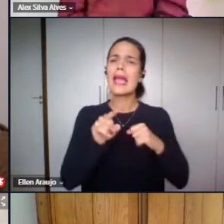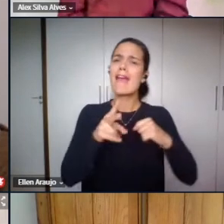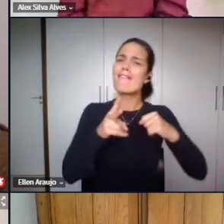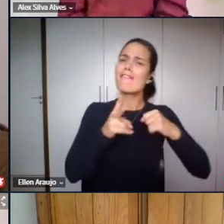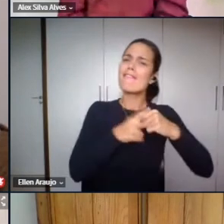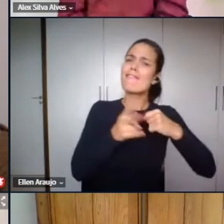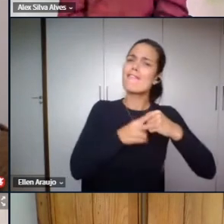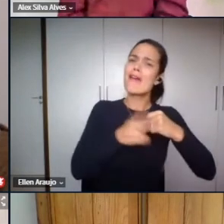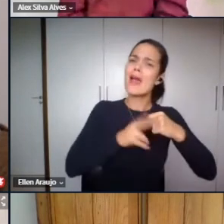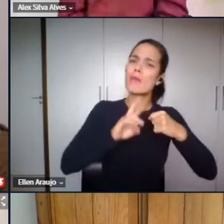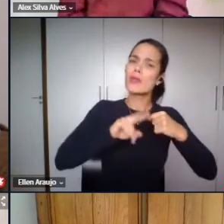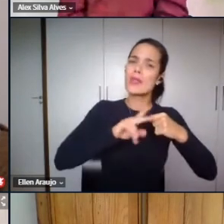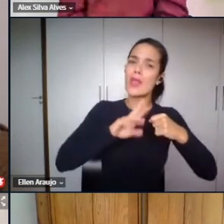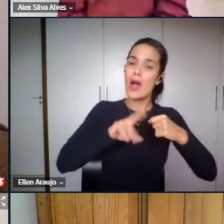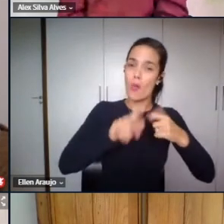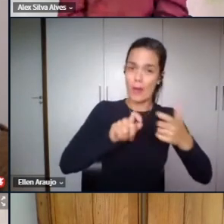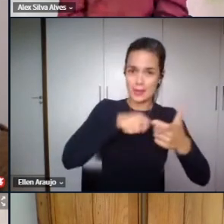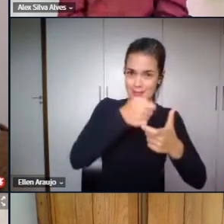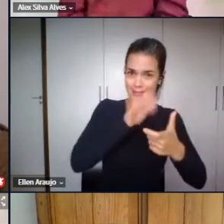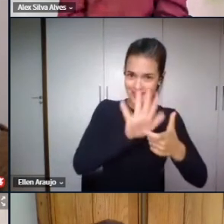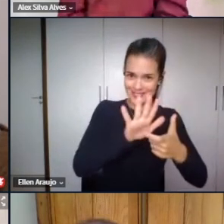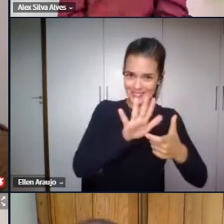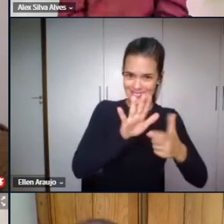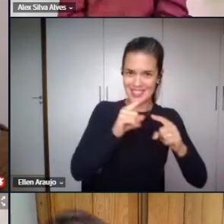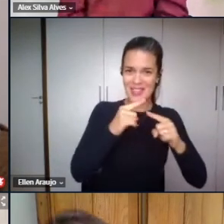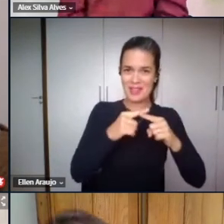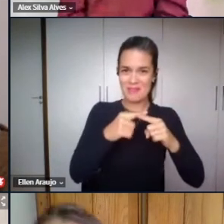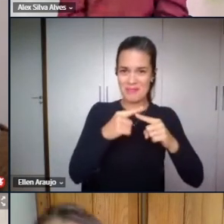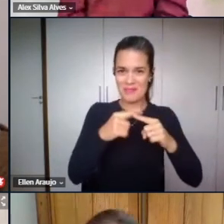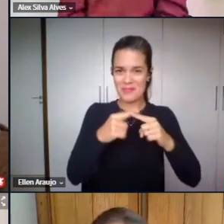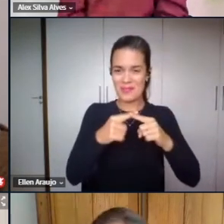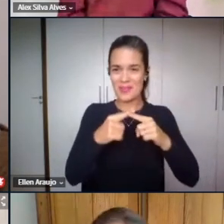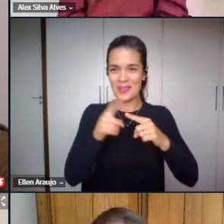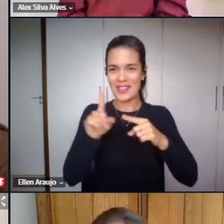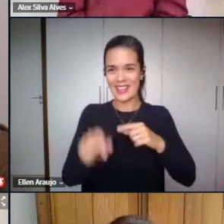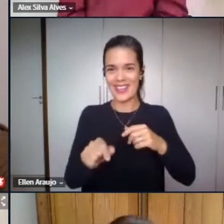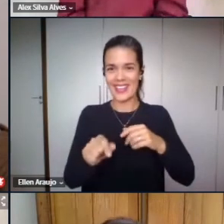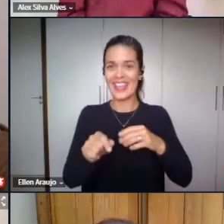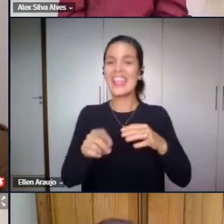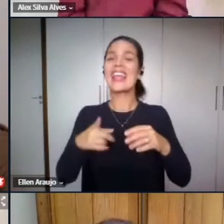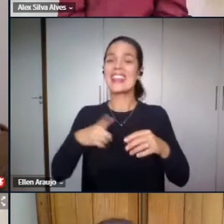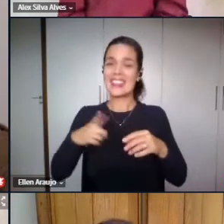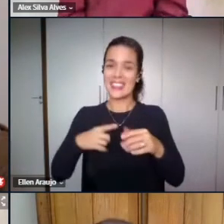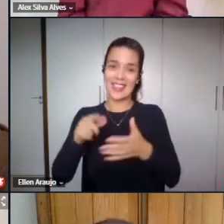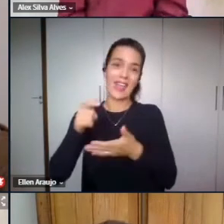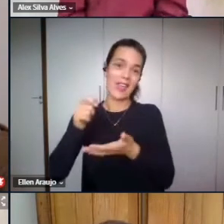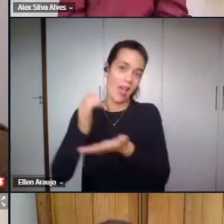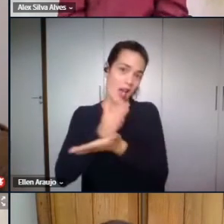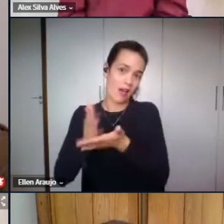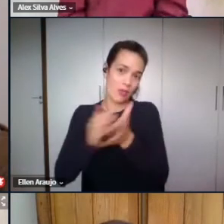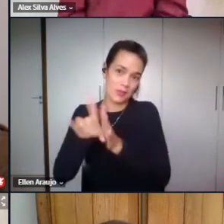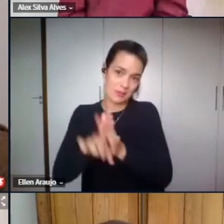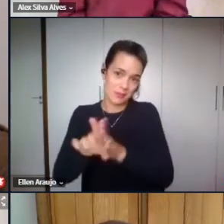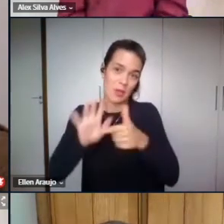termo. Porque todo o trabalho de Marie-Claude de Lohmann é que verbo é termo. Entendeu?